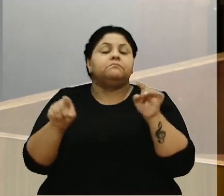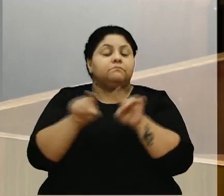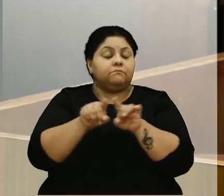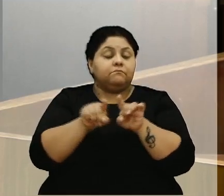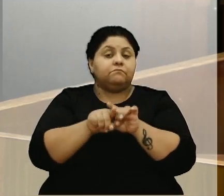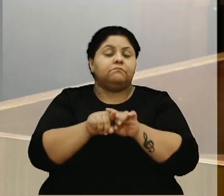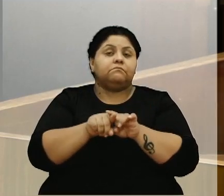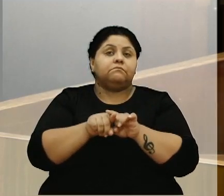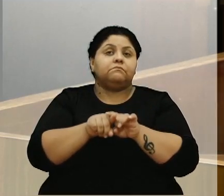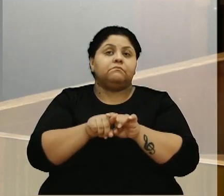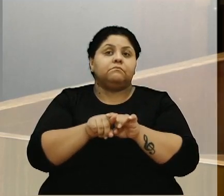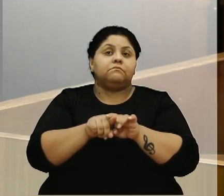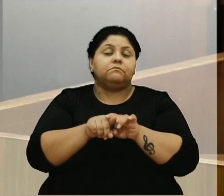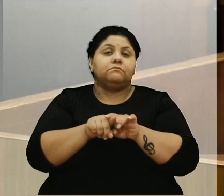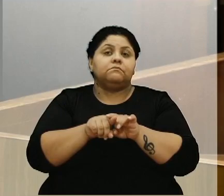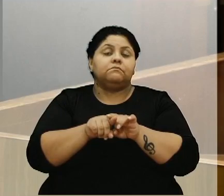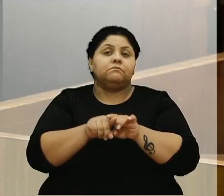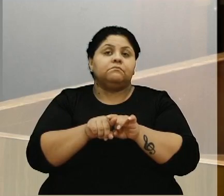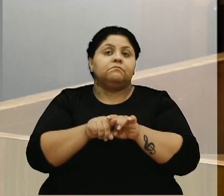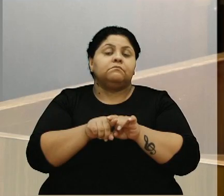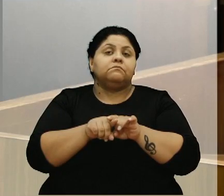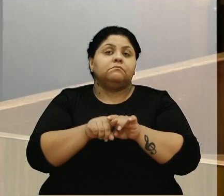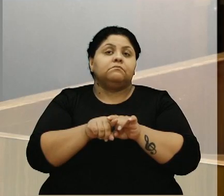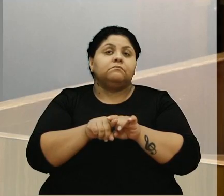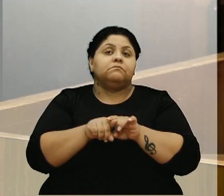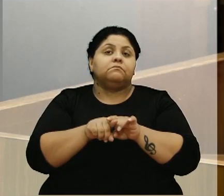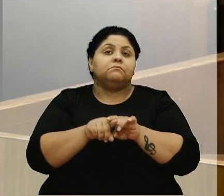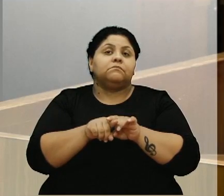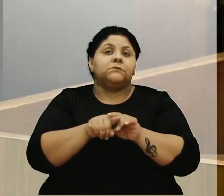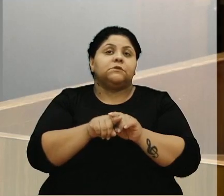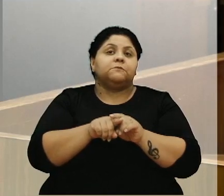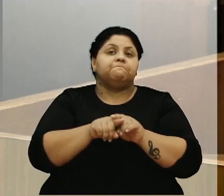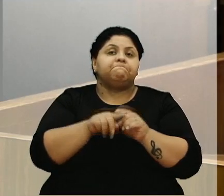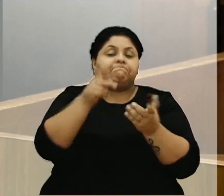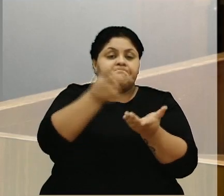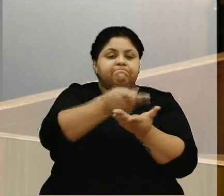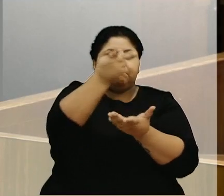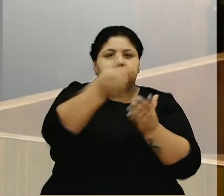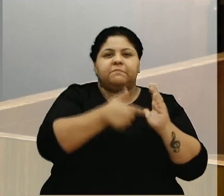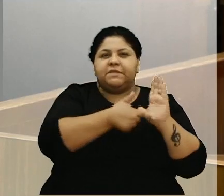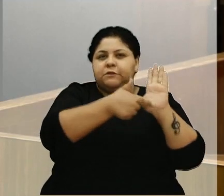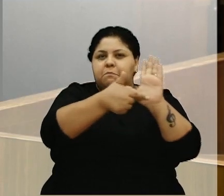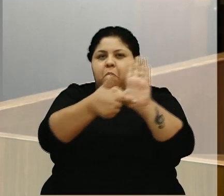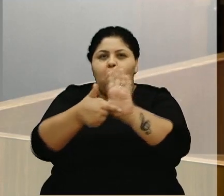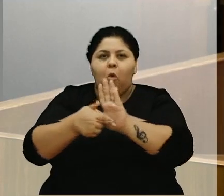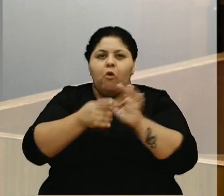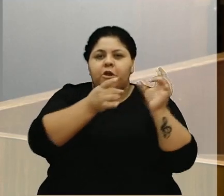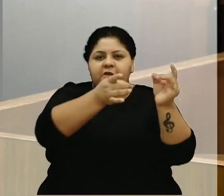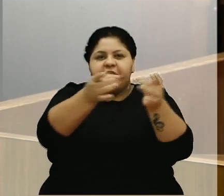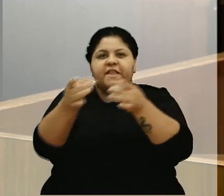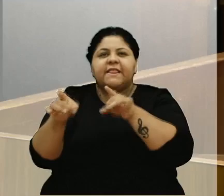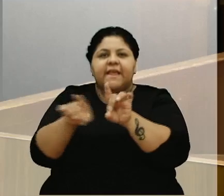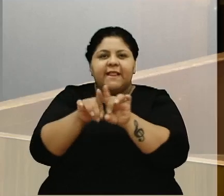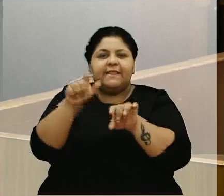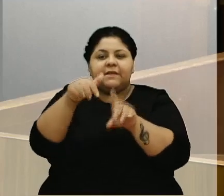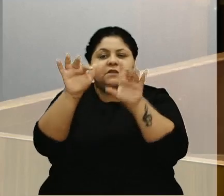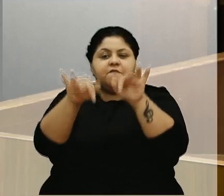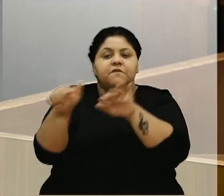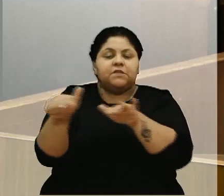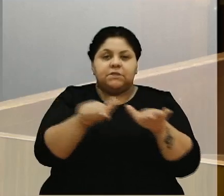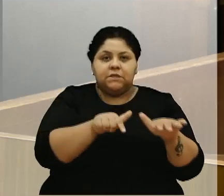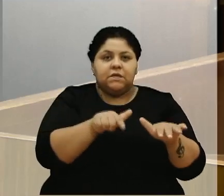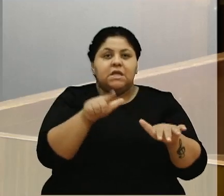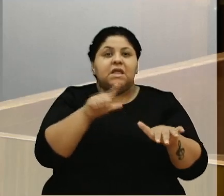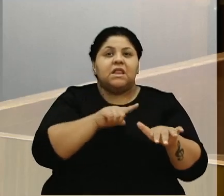falando aí das pessoas que vão levando seus produtos para expor lá. E nesse final de semana nós temos